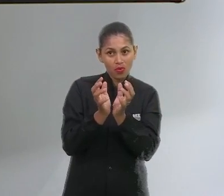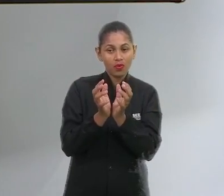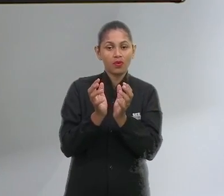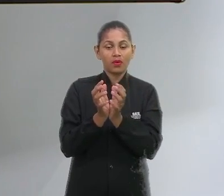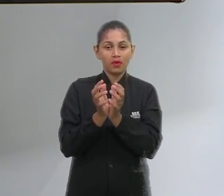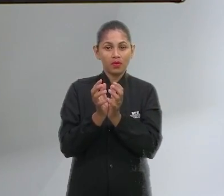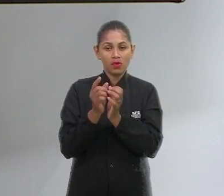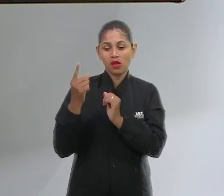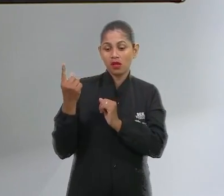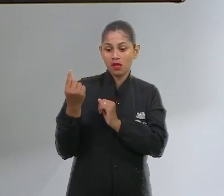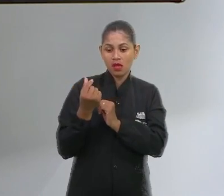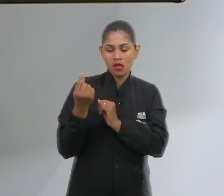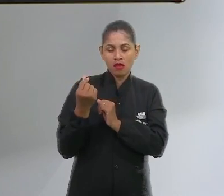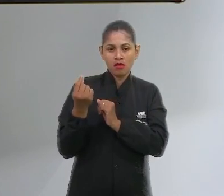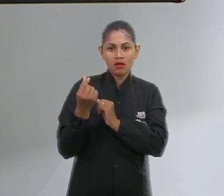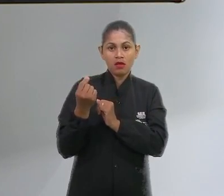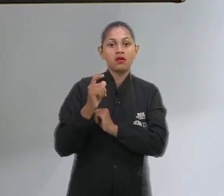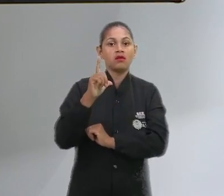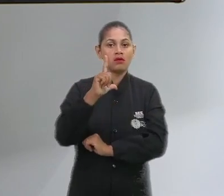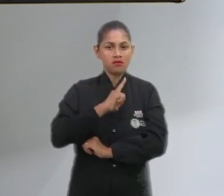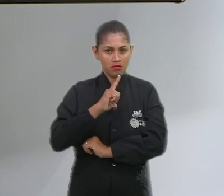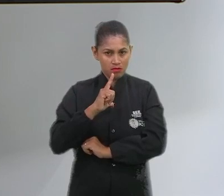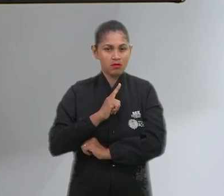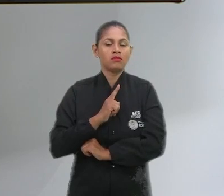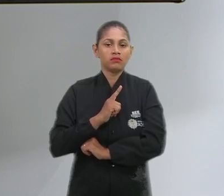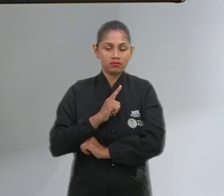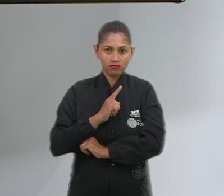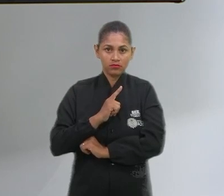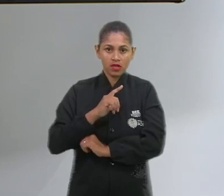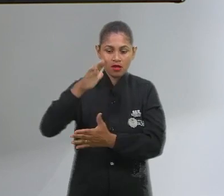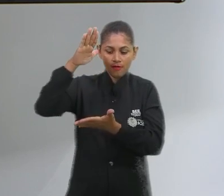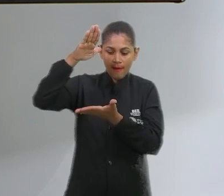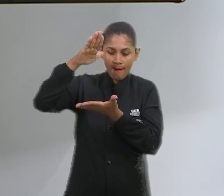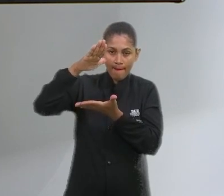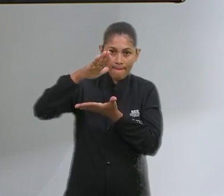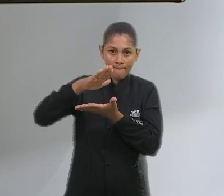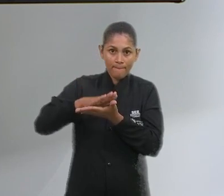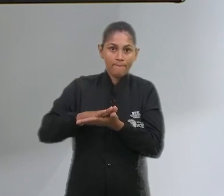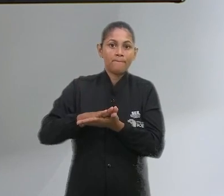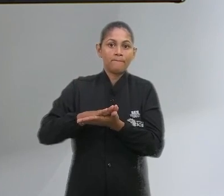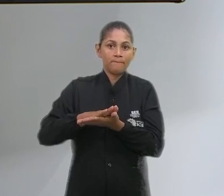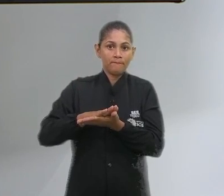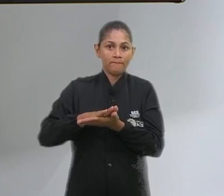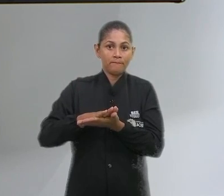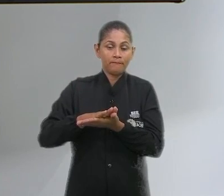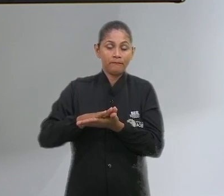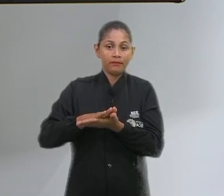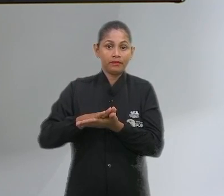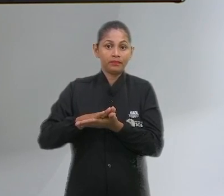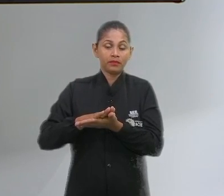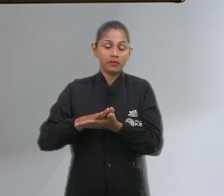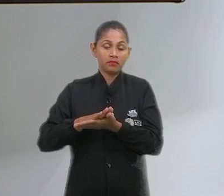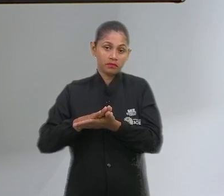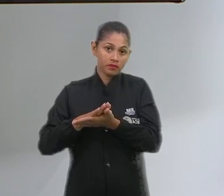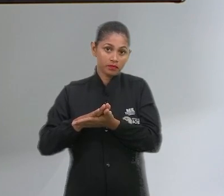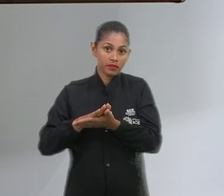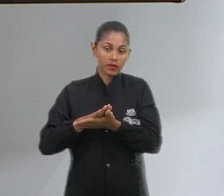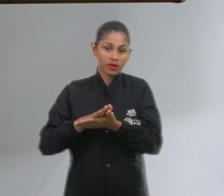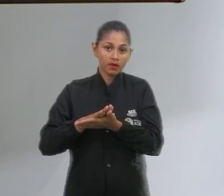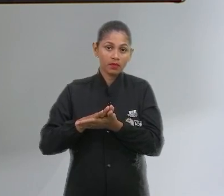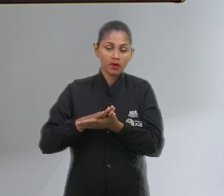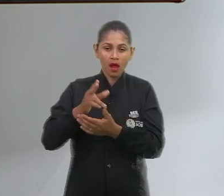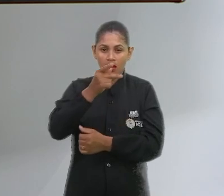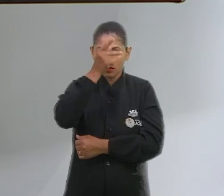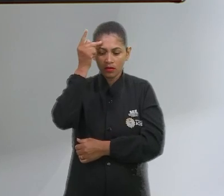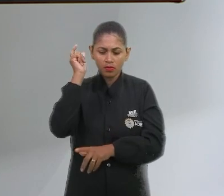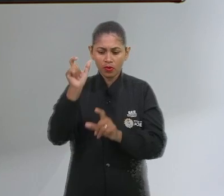no nosso país, ela foi uma classe que ela se achatou, ou seja, quem tinha dinheiro, o quantitativo de